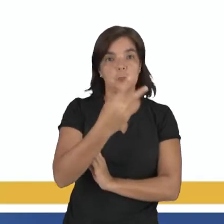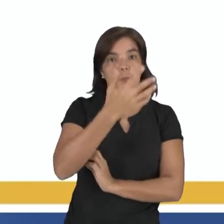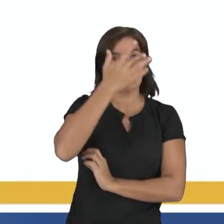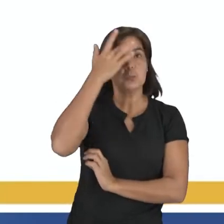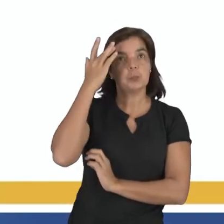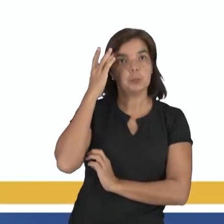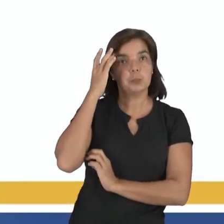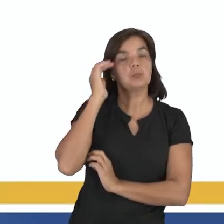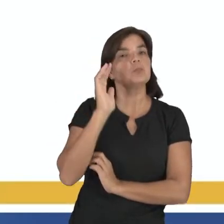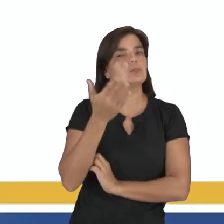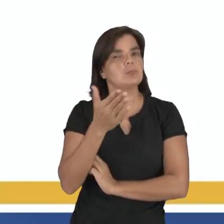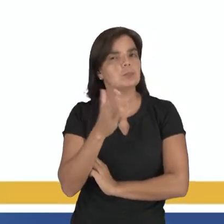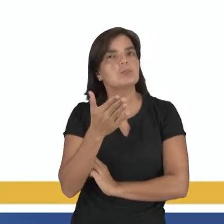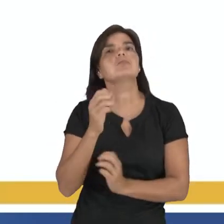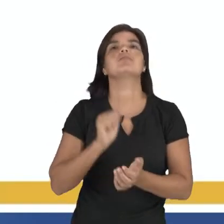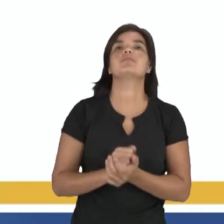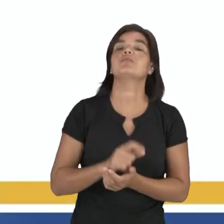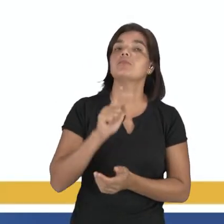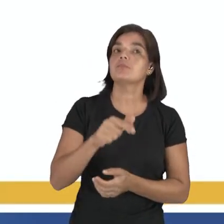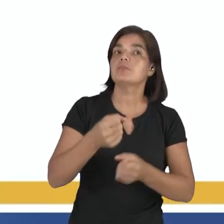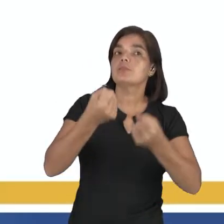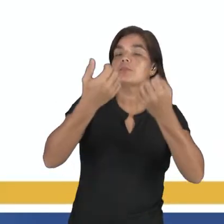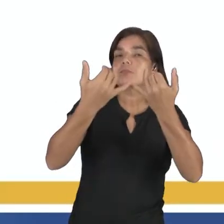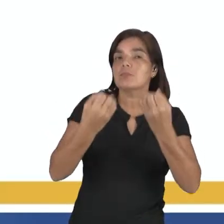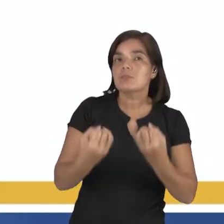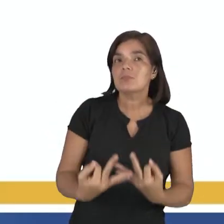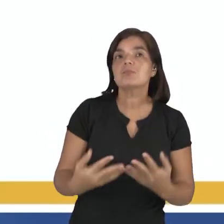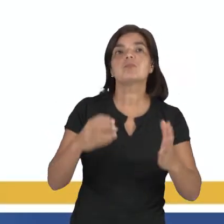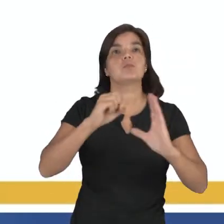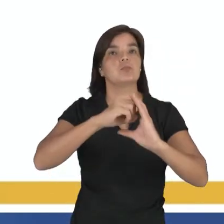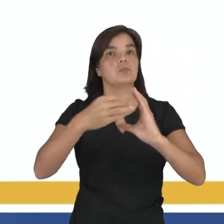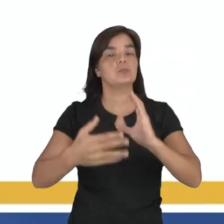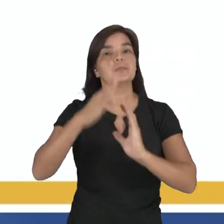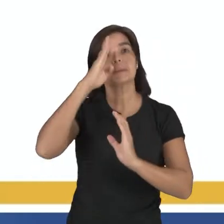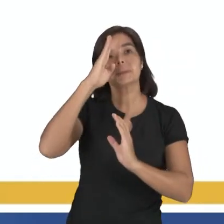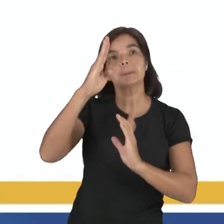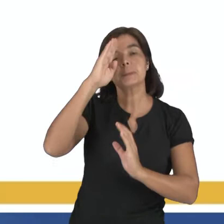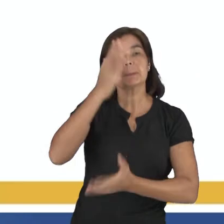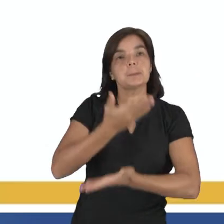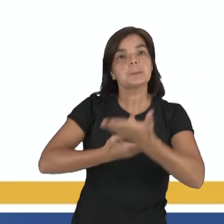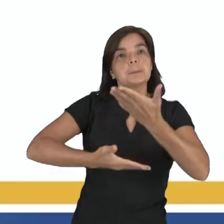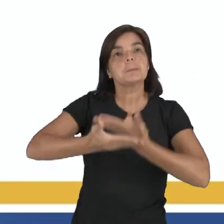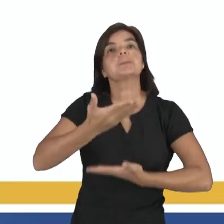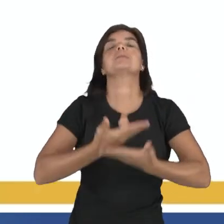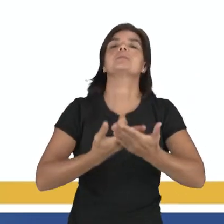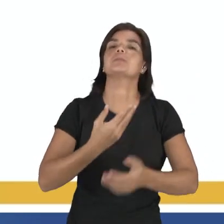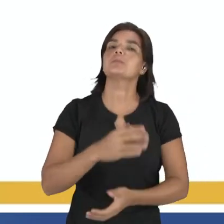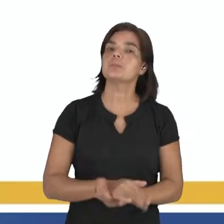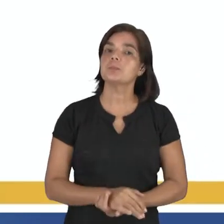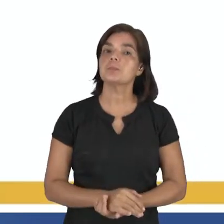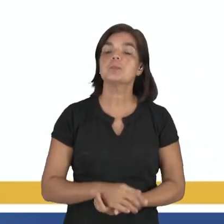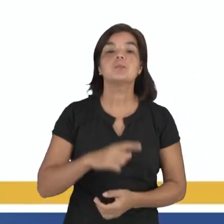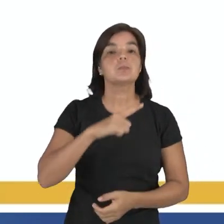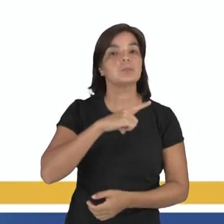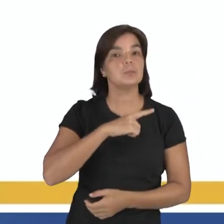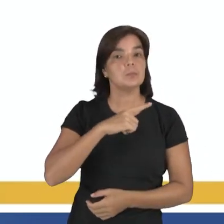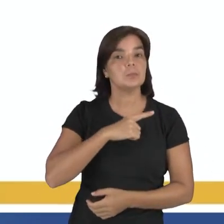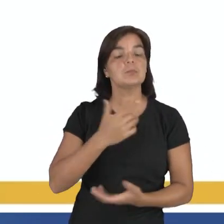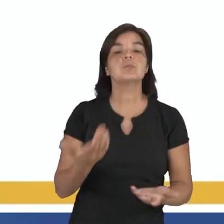2 pessoas no mínimo. Essa atividade tem como característica principal a interação entre os